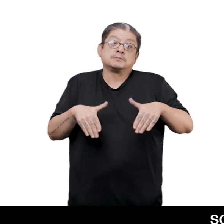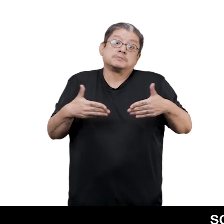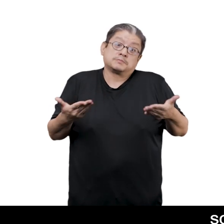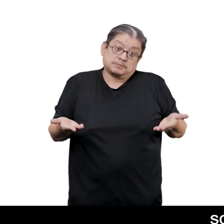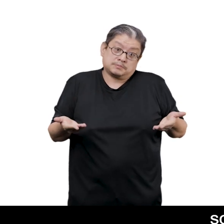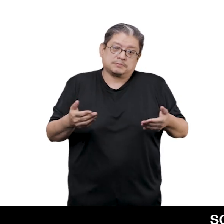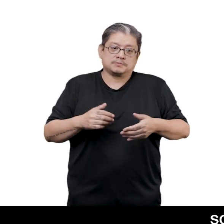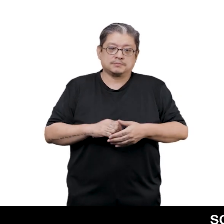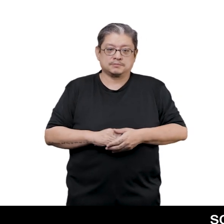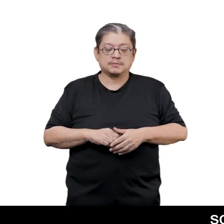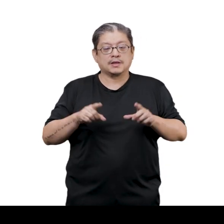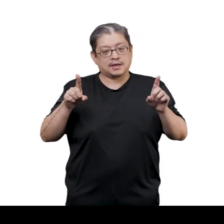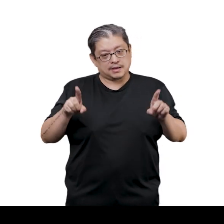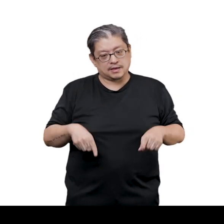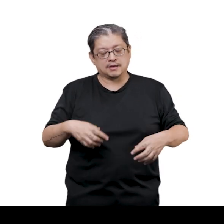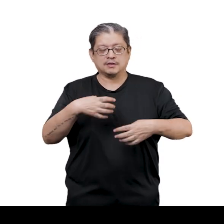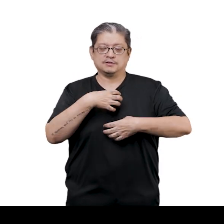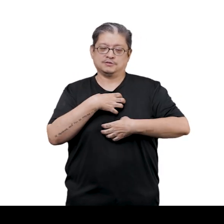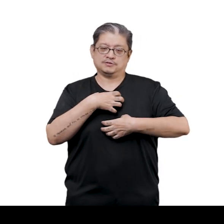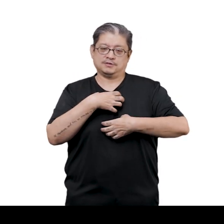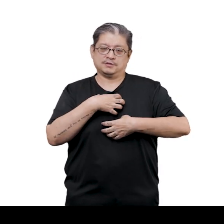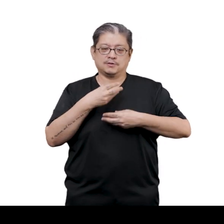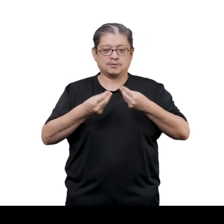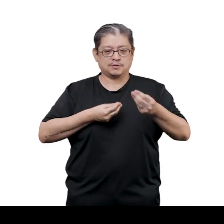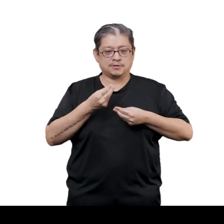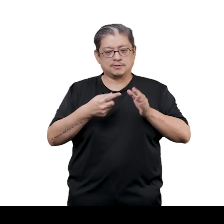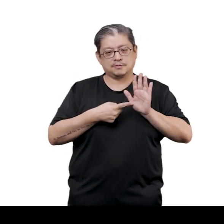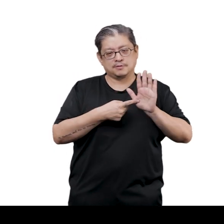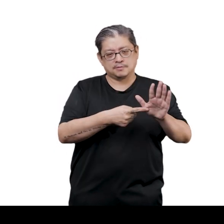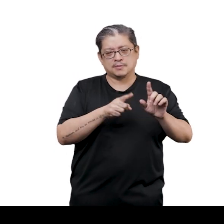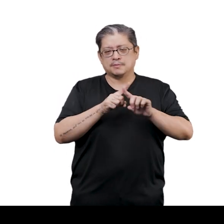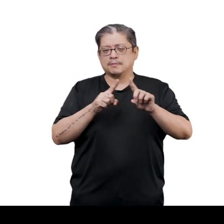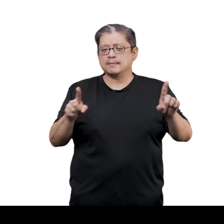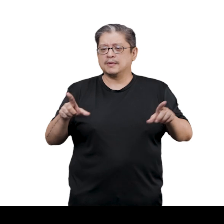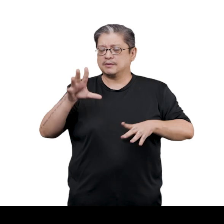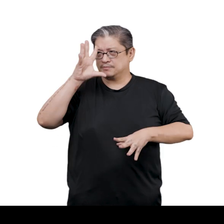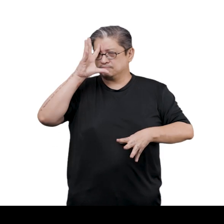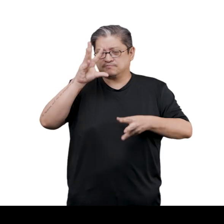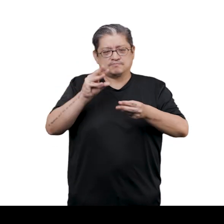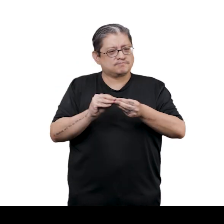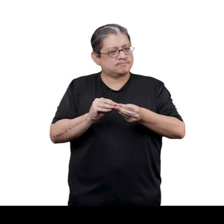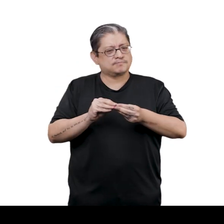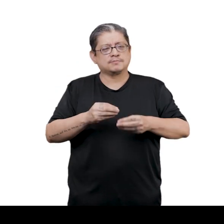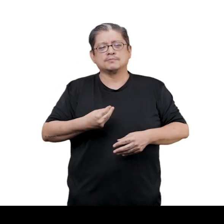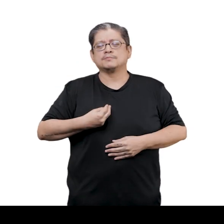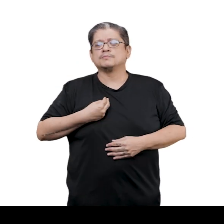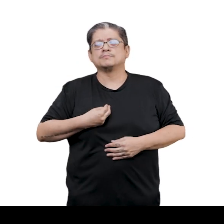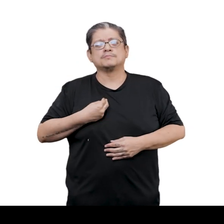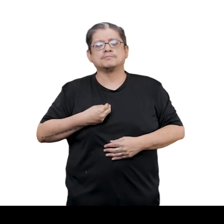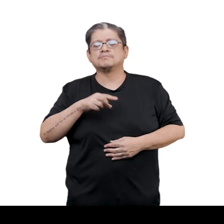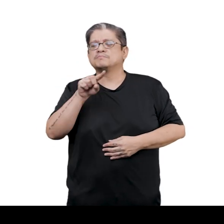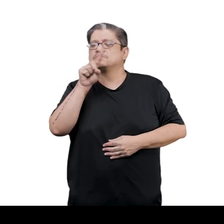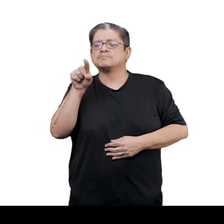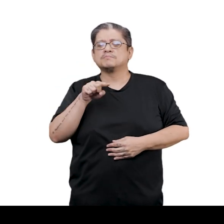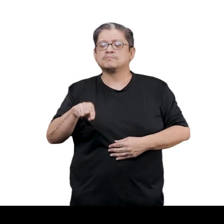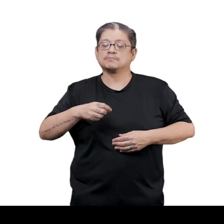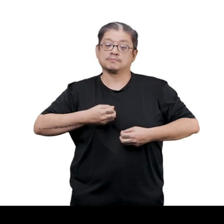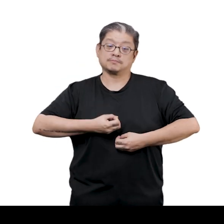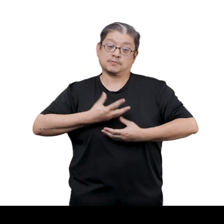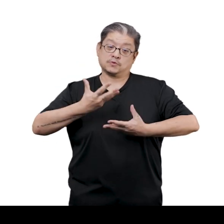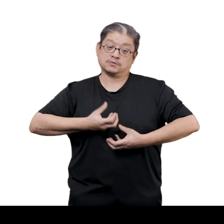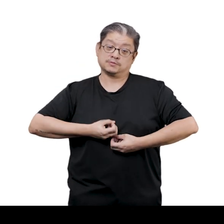assim, algo literal sobre as formas apresentadas na obra, mas que ganha conotações existenciais e